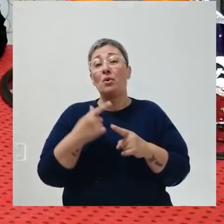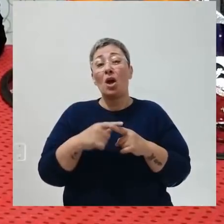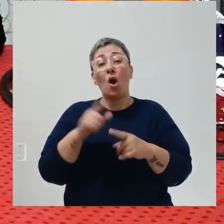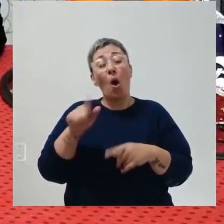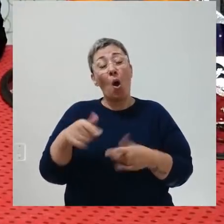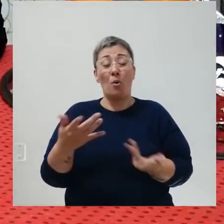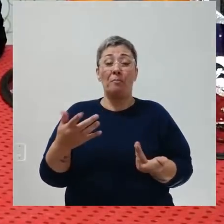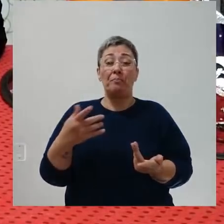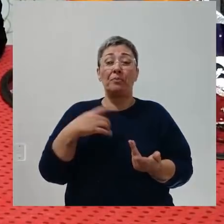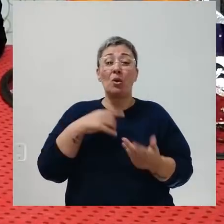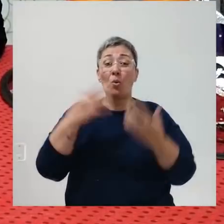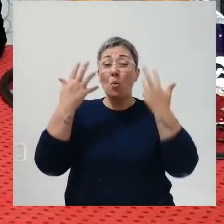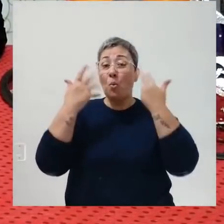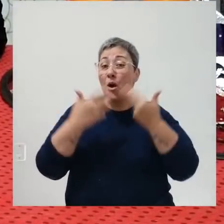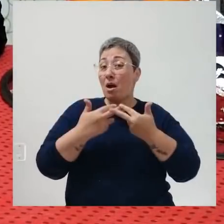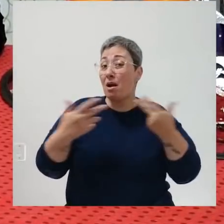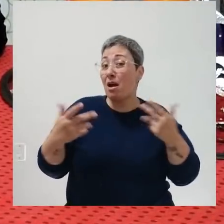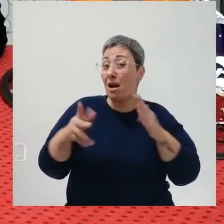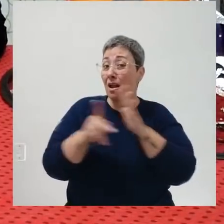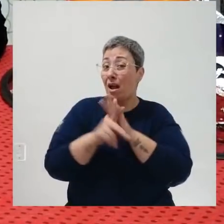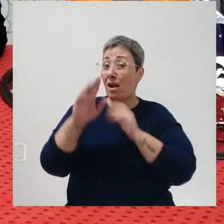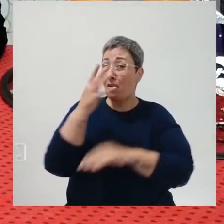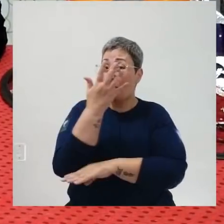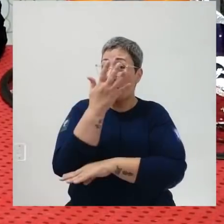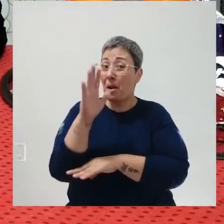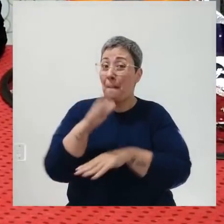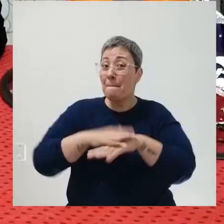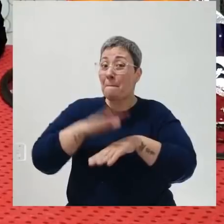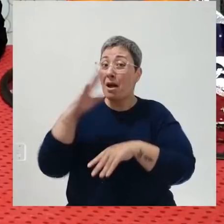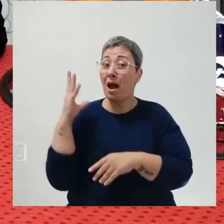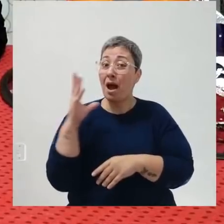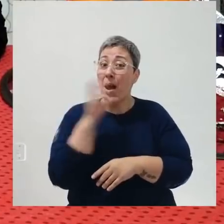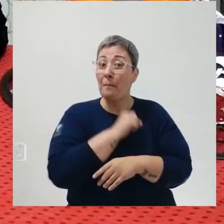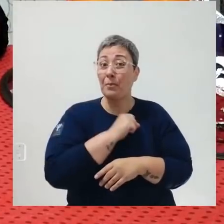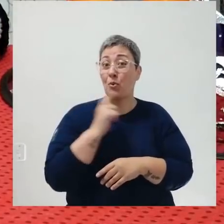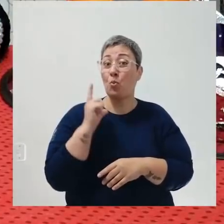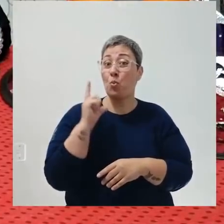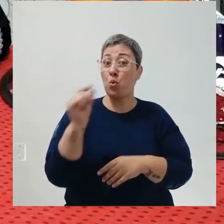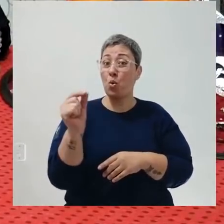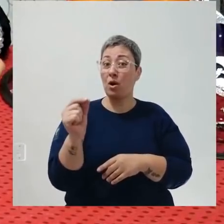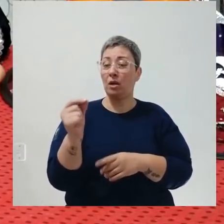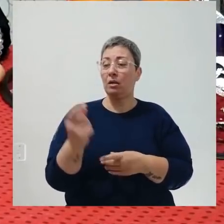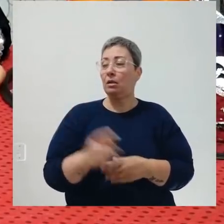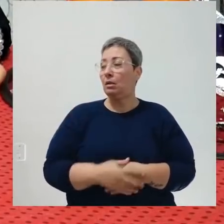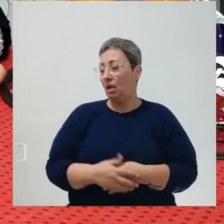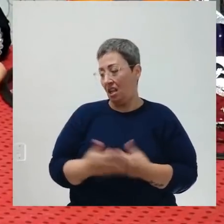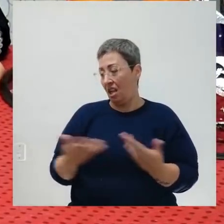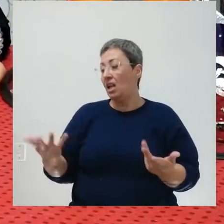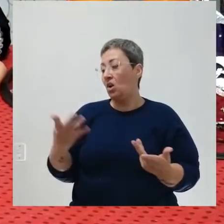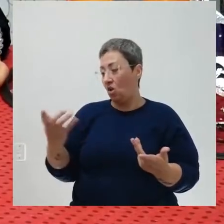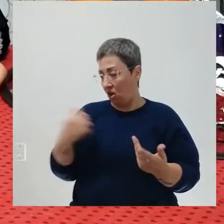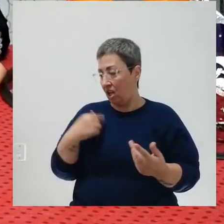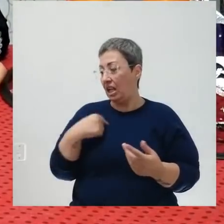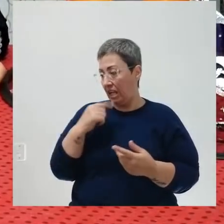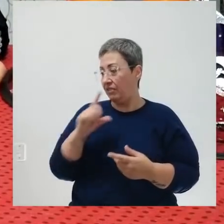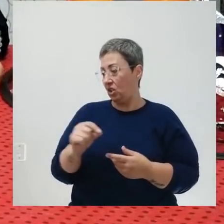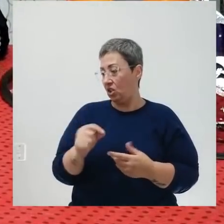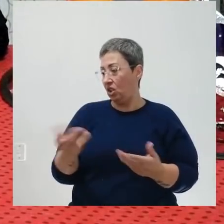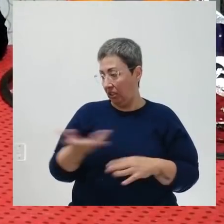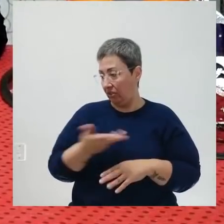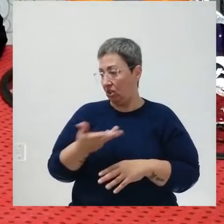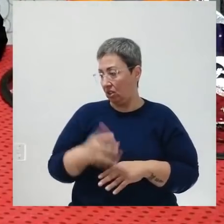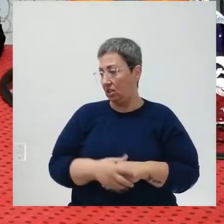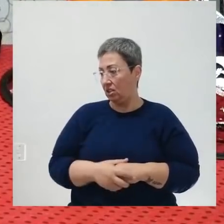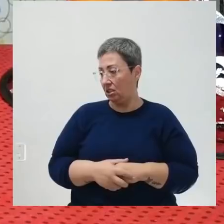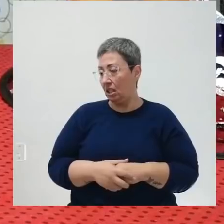olha só, os animais da floresta são mais velozes do que nós. Ai, mas agora você está querendo